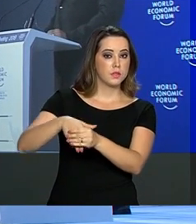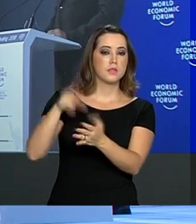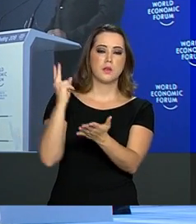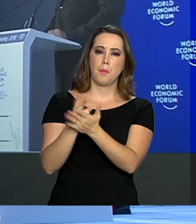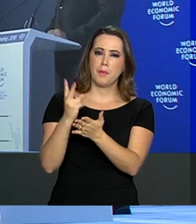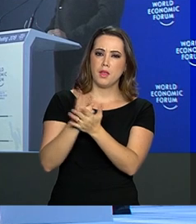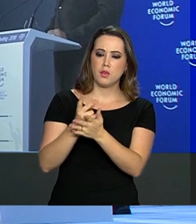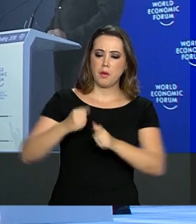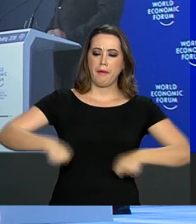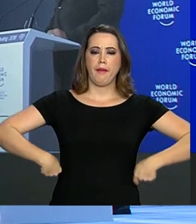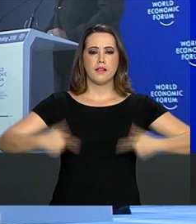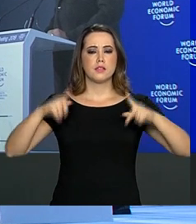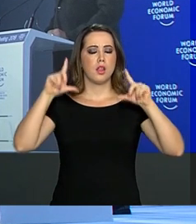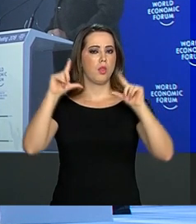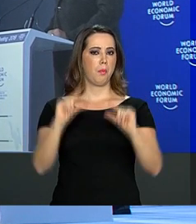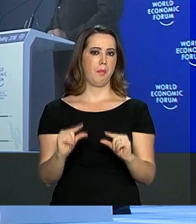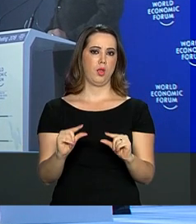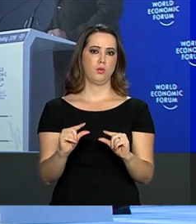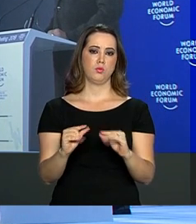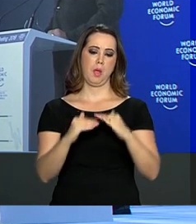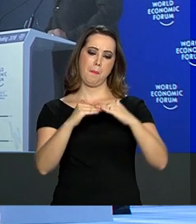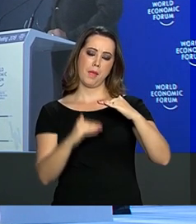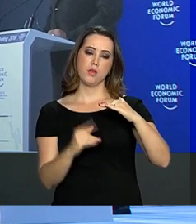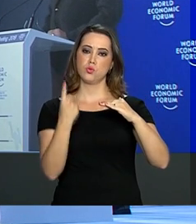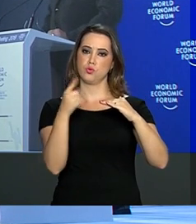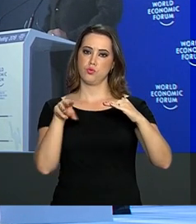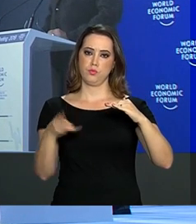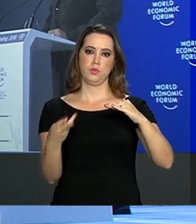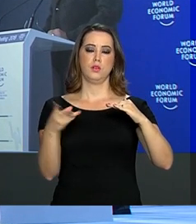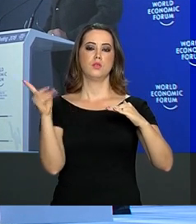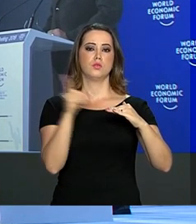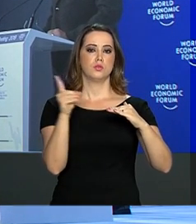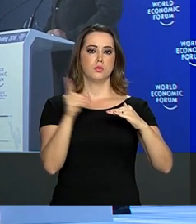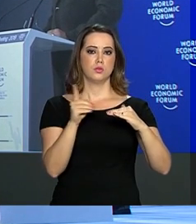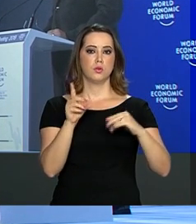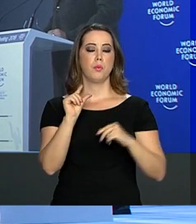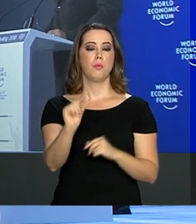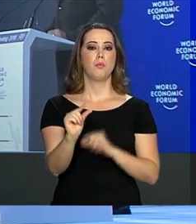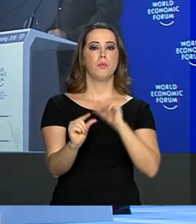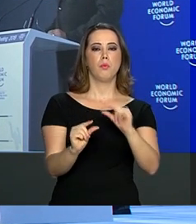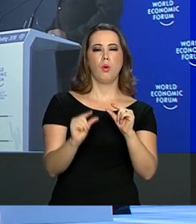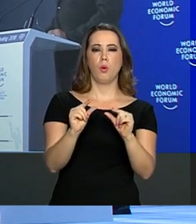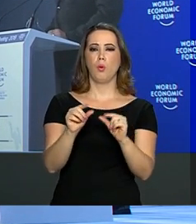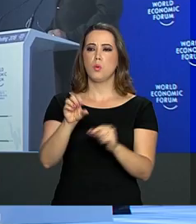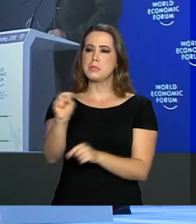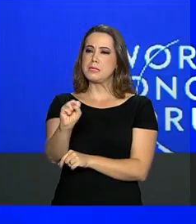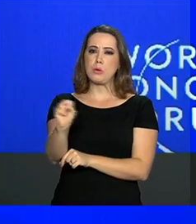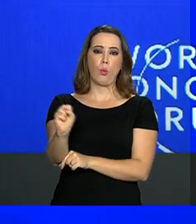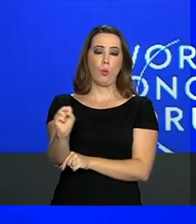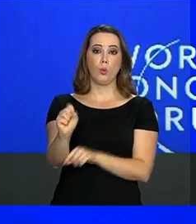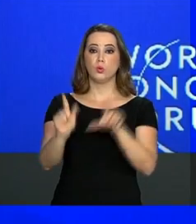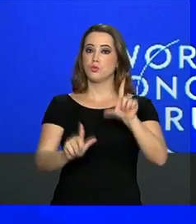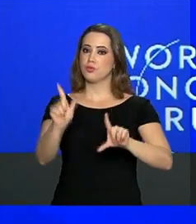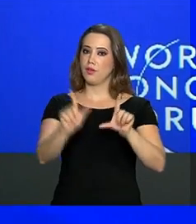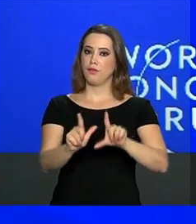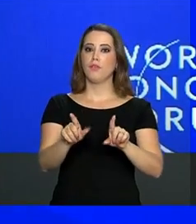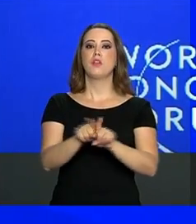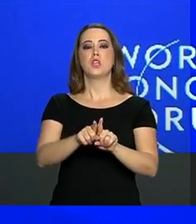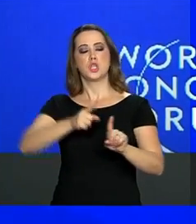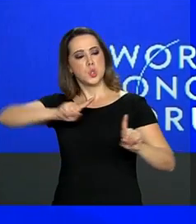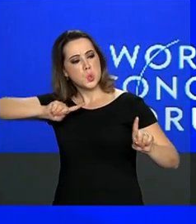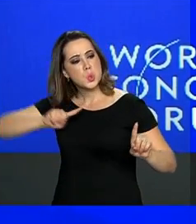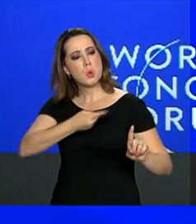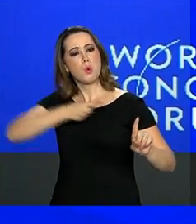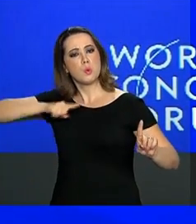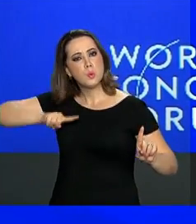gastando menos de US$ 1 milhão e com apenas poucos segundos de televisão e sendo injustamente atacado